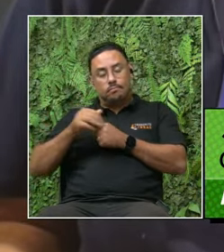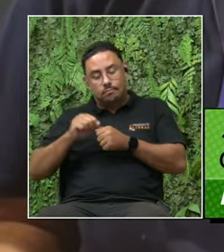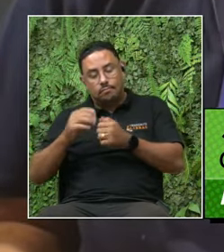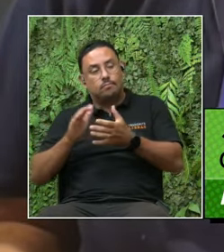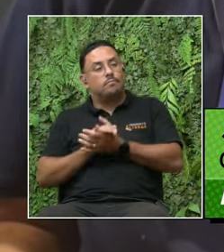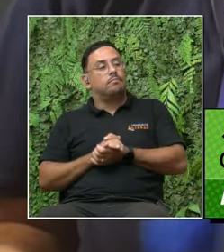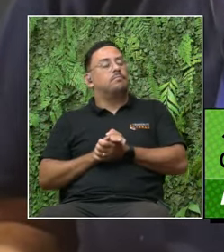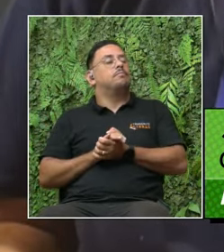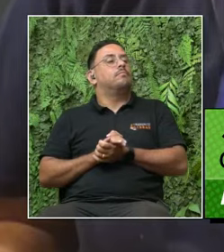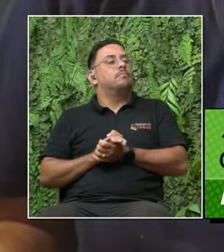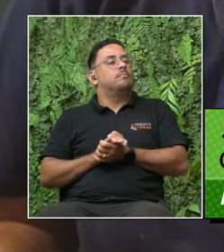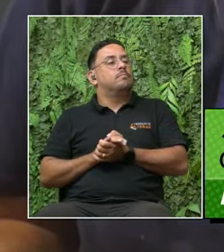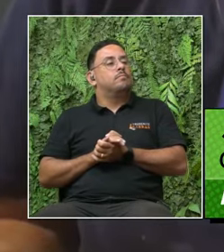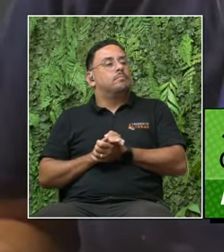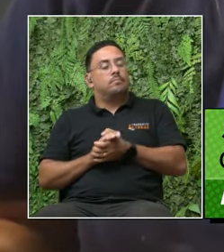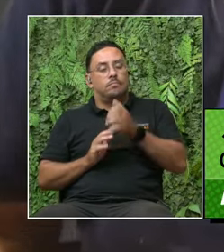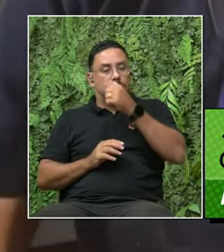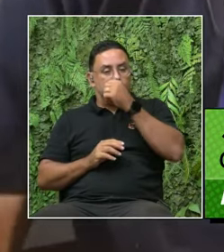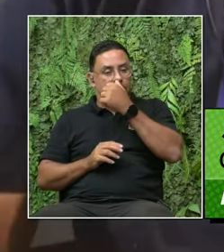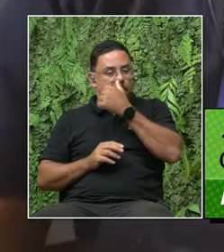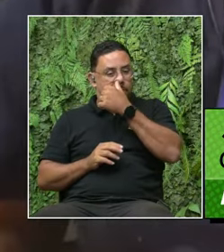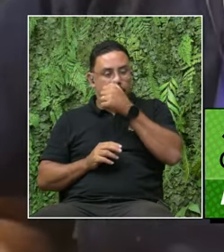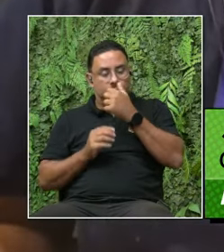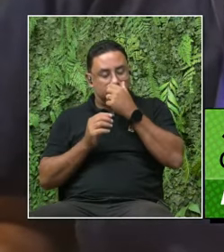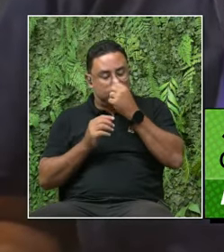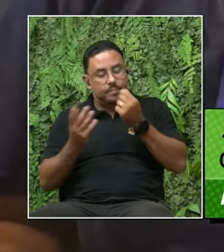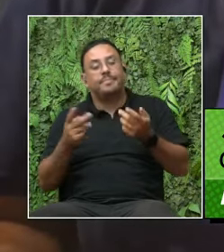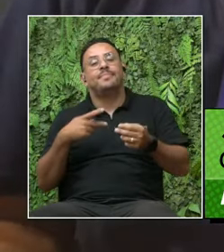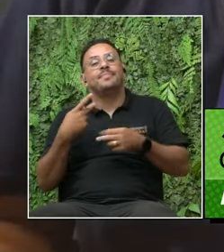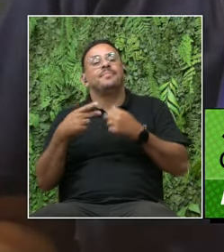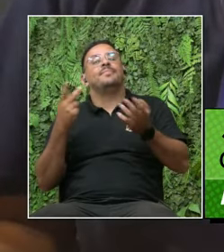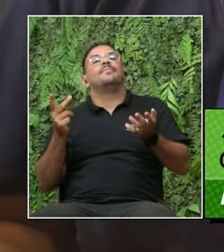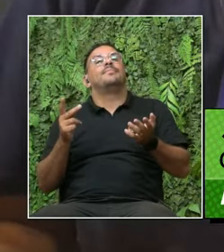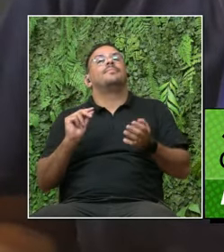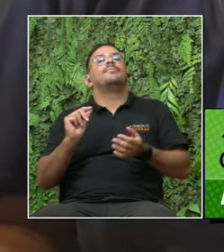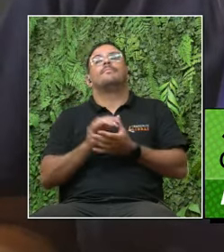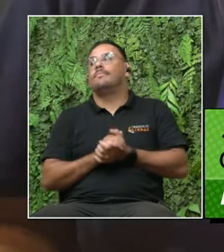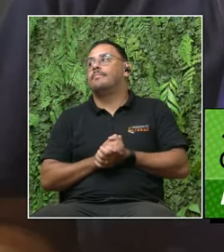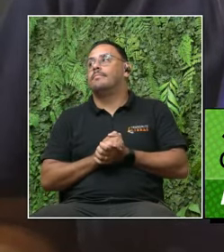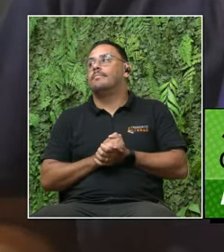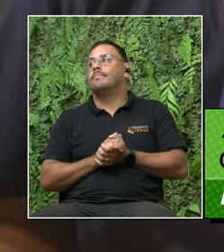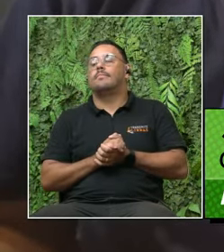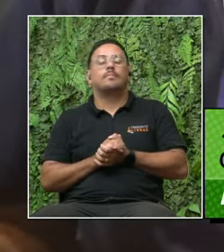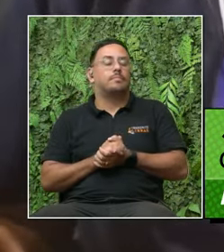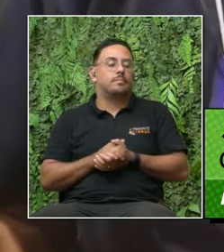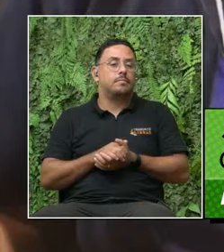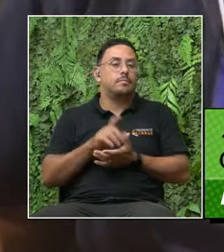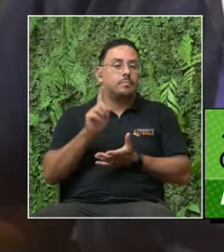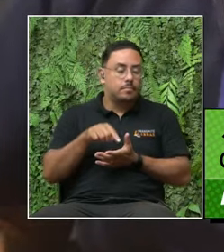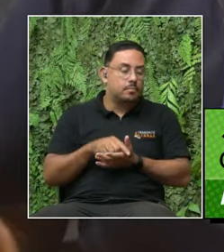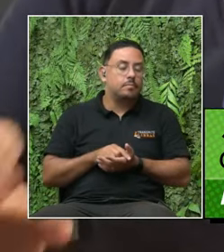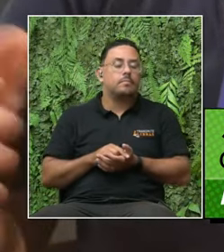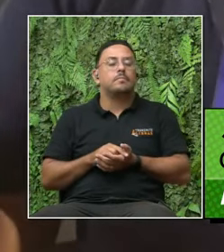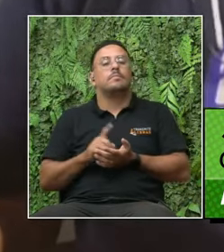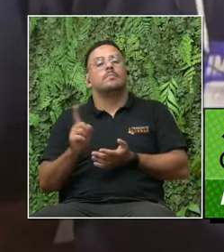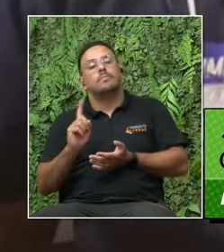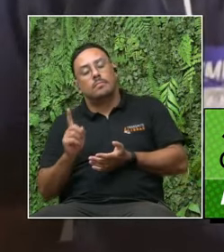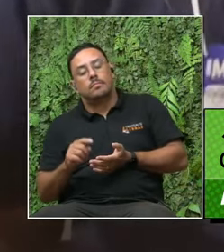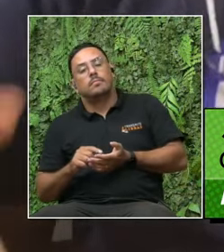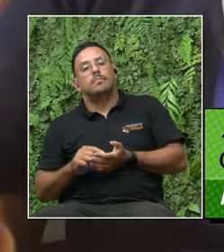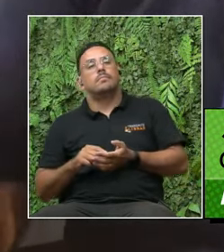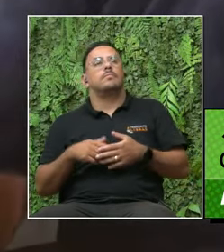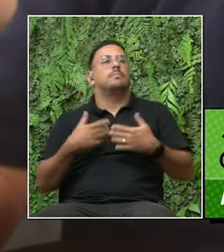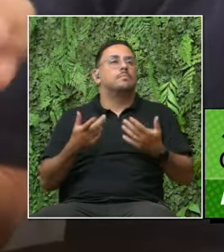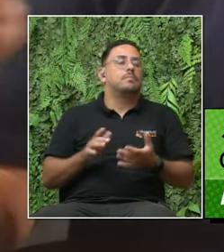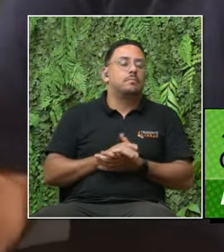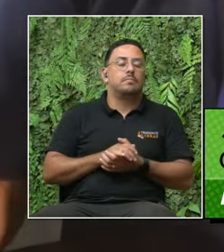fez gente Miltão falou do aí ó é não tô eu não tô falando que que que é Silva que não